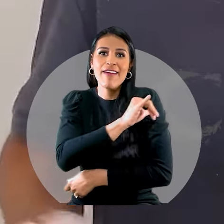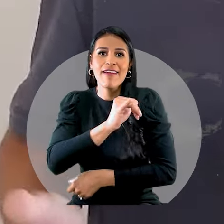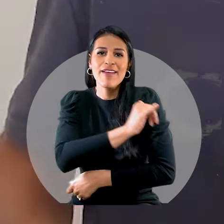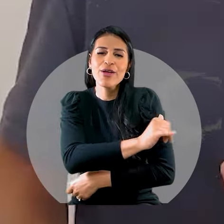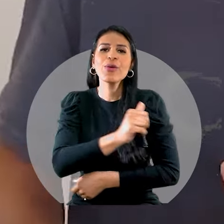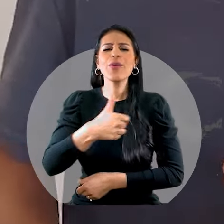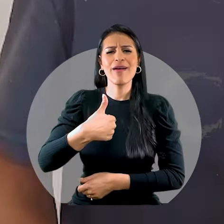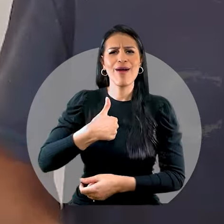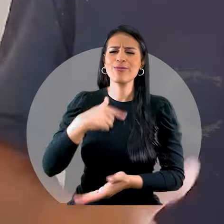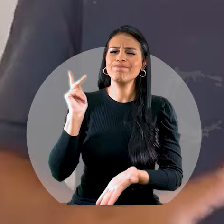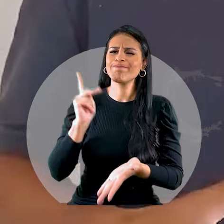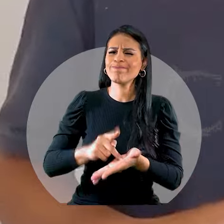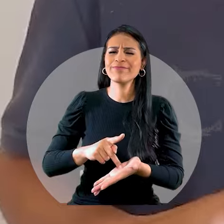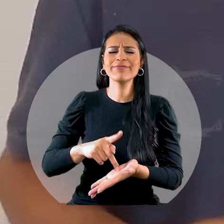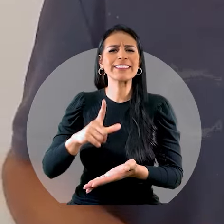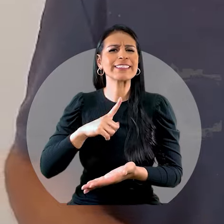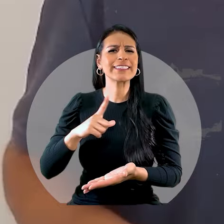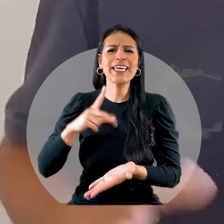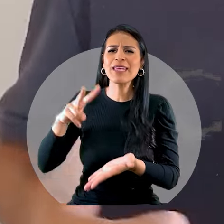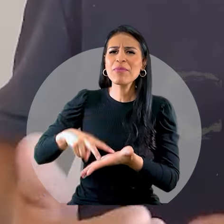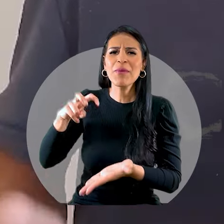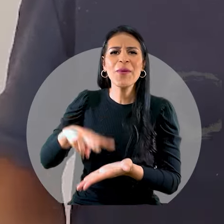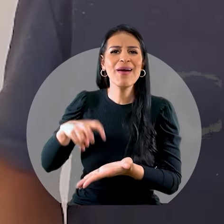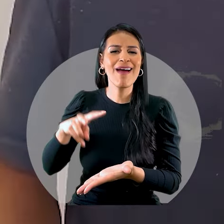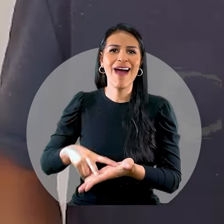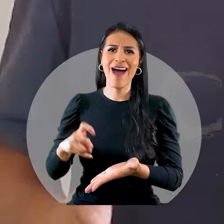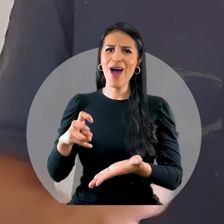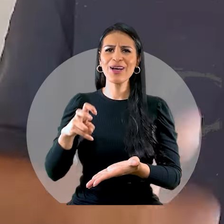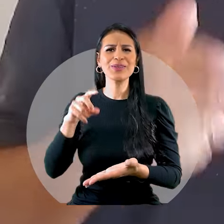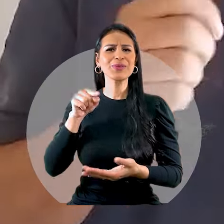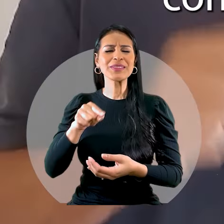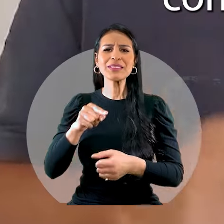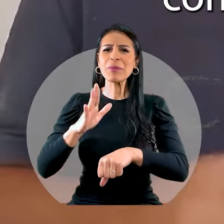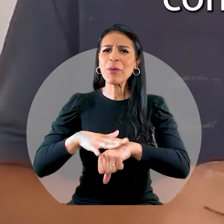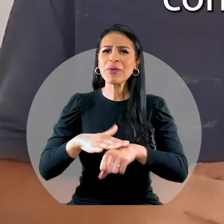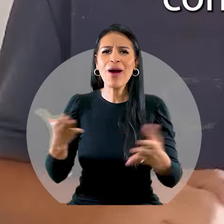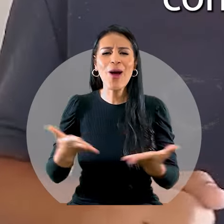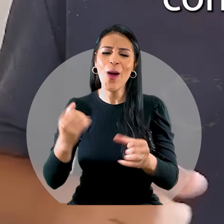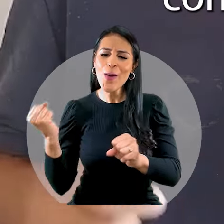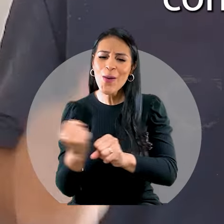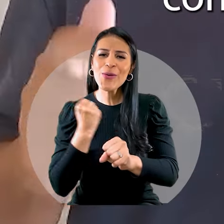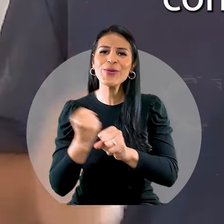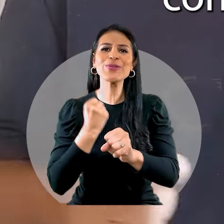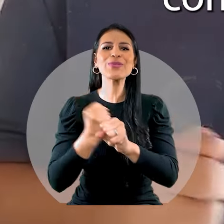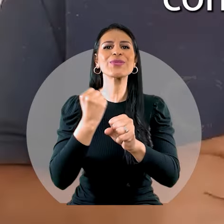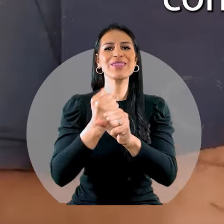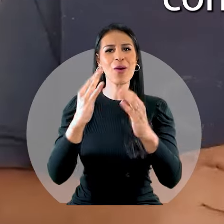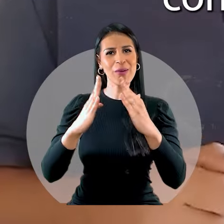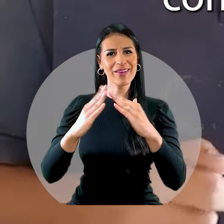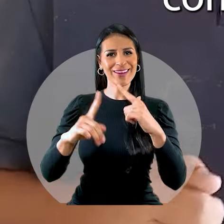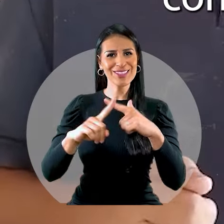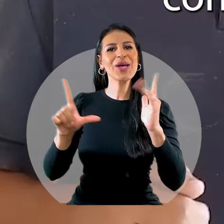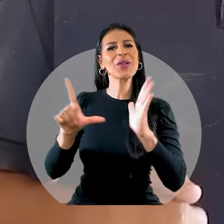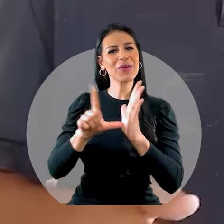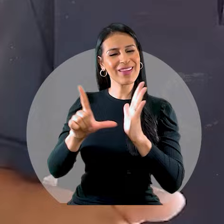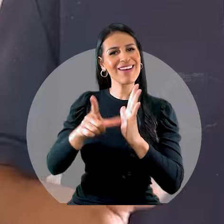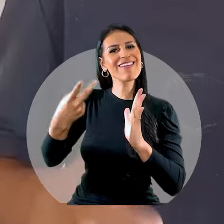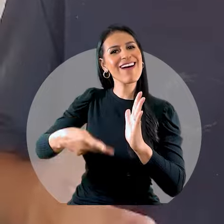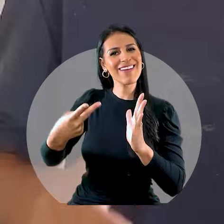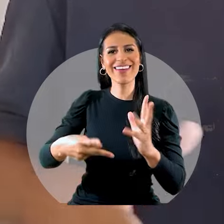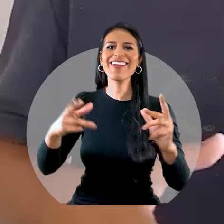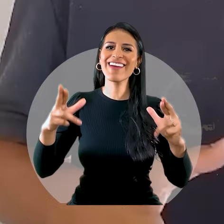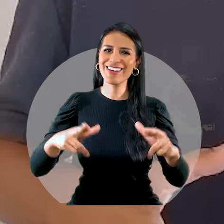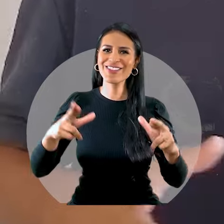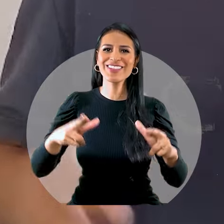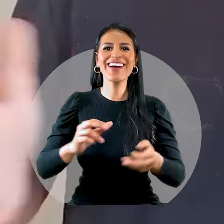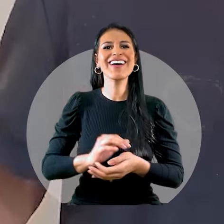Ostras, Estado do Rio de Janeiro. Eu, pessoalmente, estou muito empolgado com esse movimento de edificação e construção da